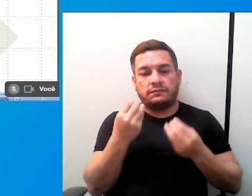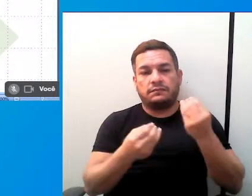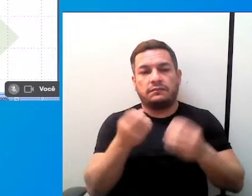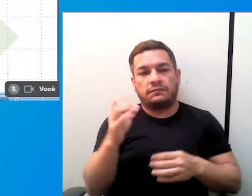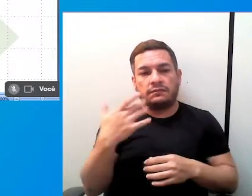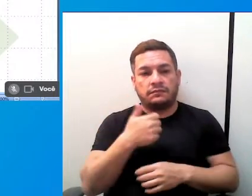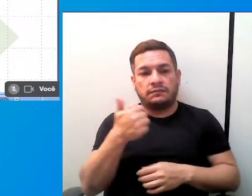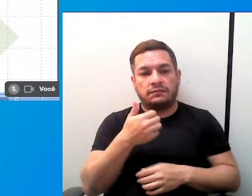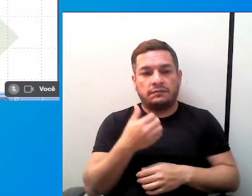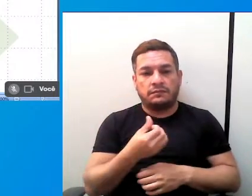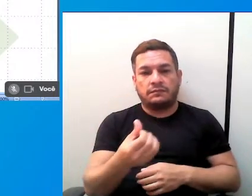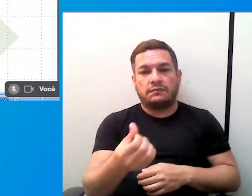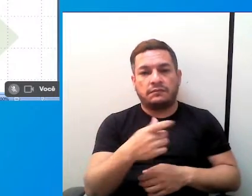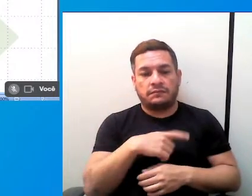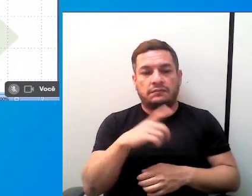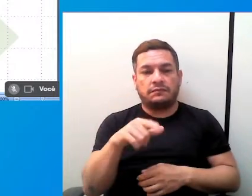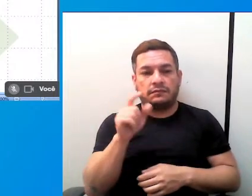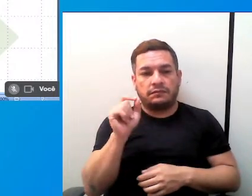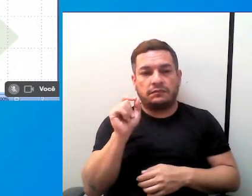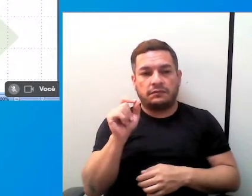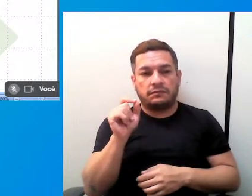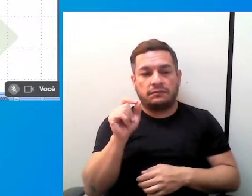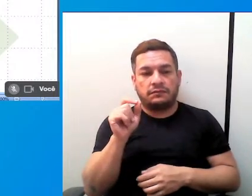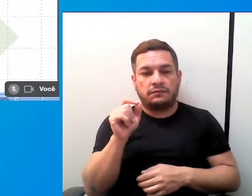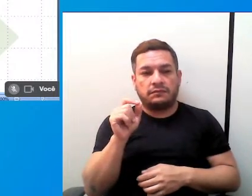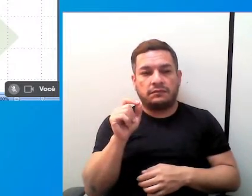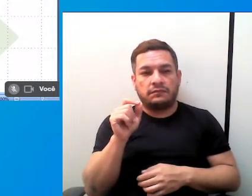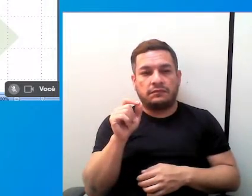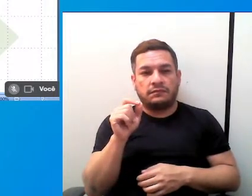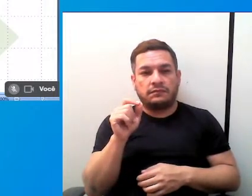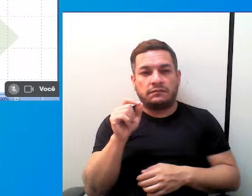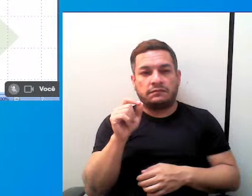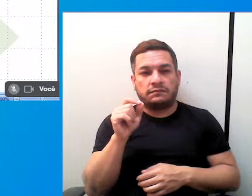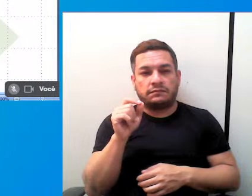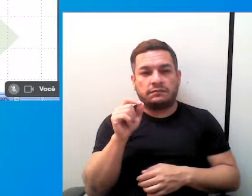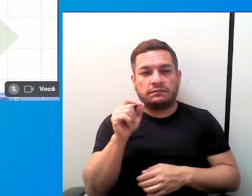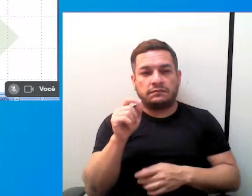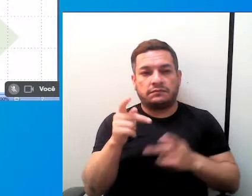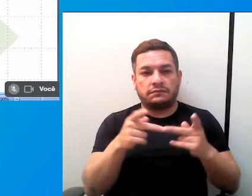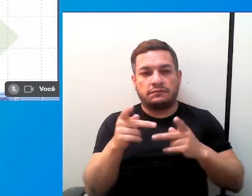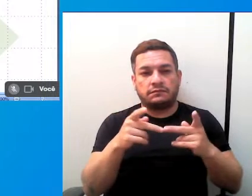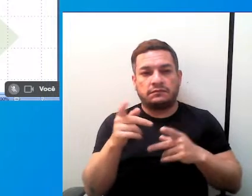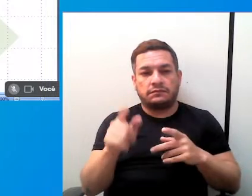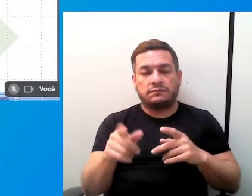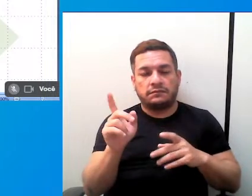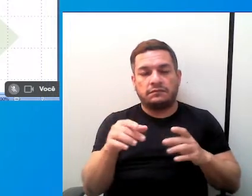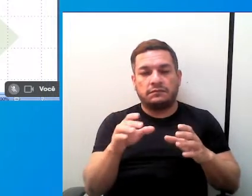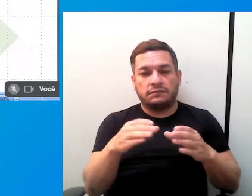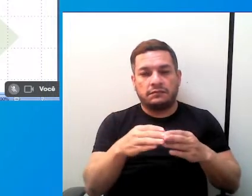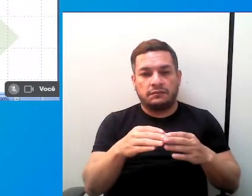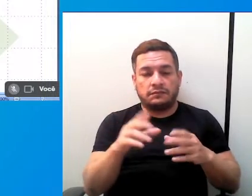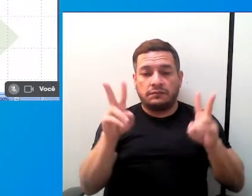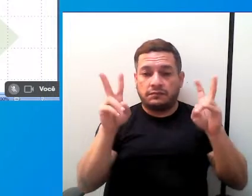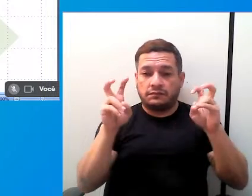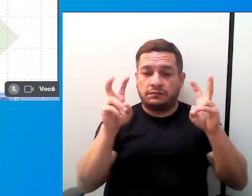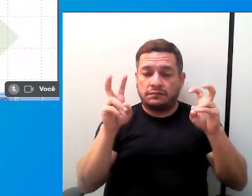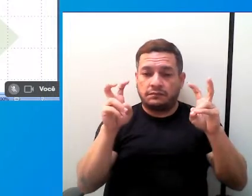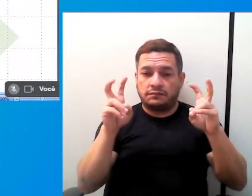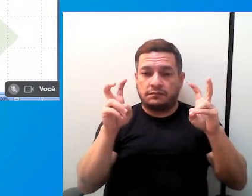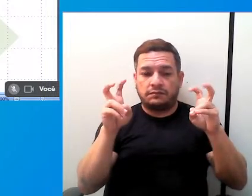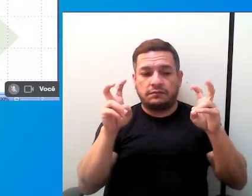No primeiro semestre, é a concepção do projeto. É escolhido no colegiado um tema